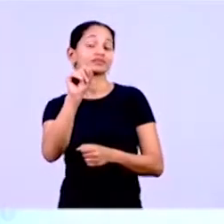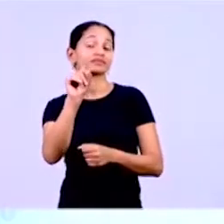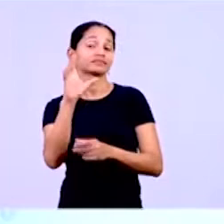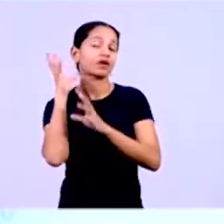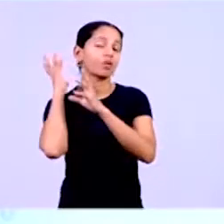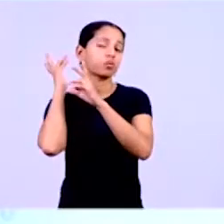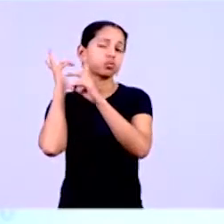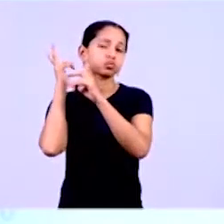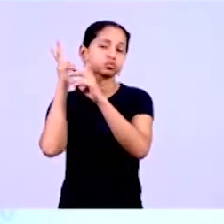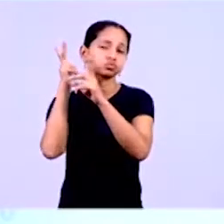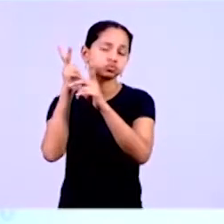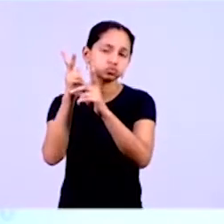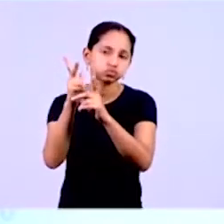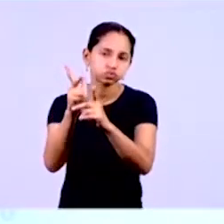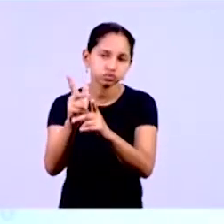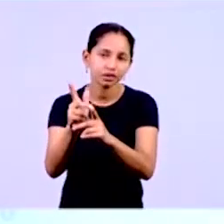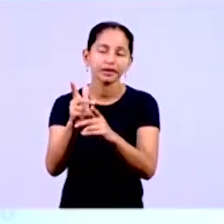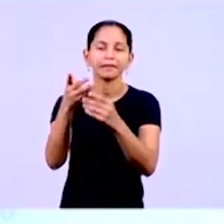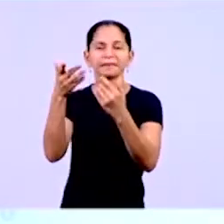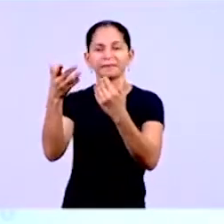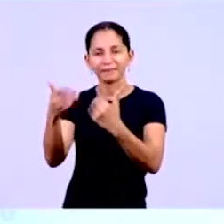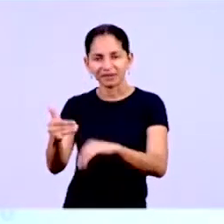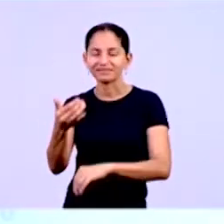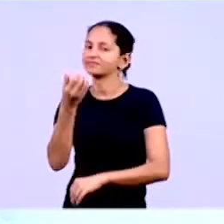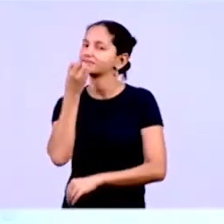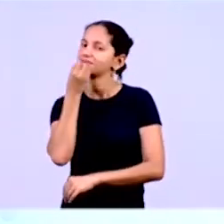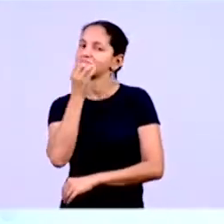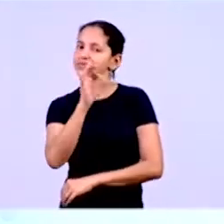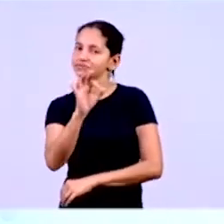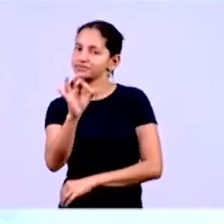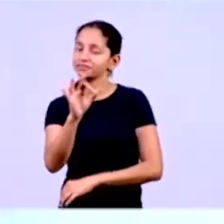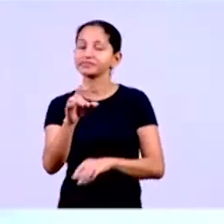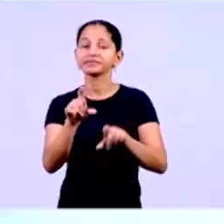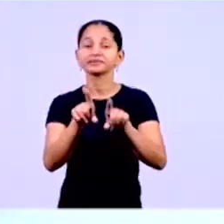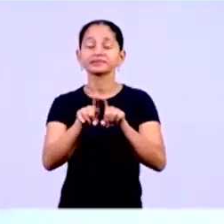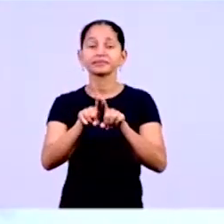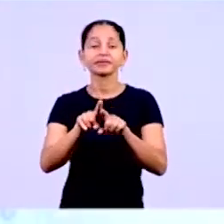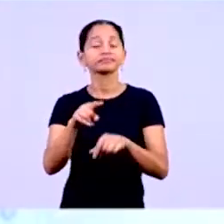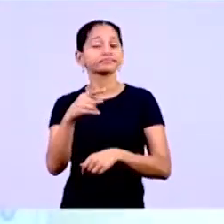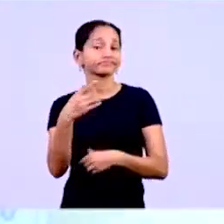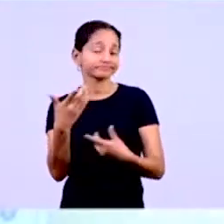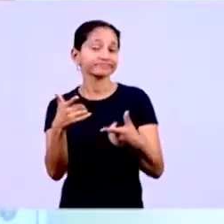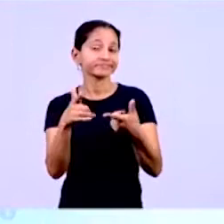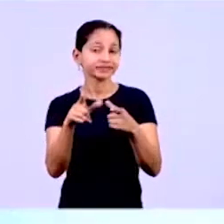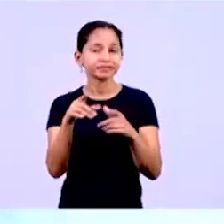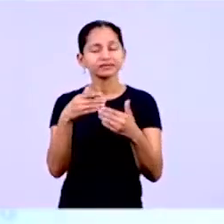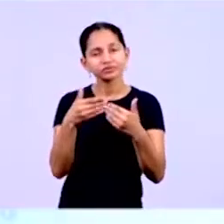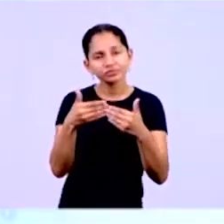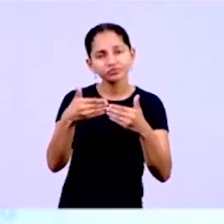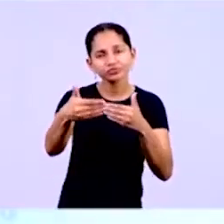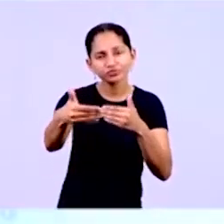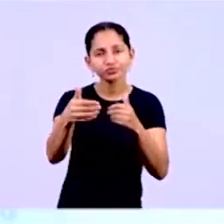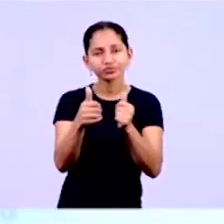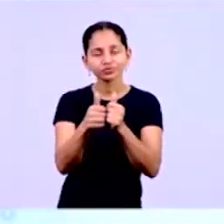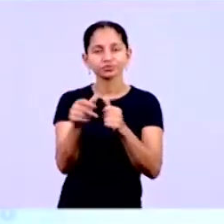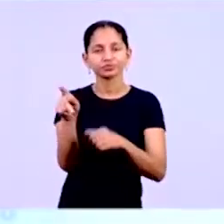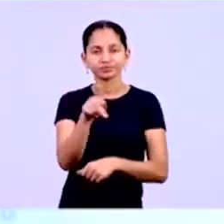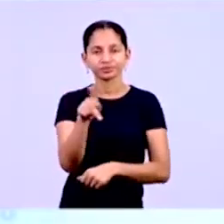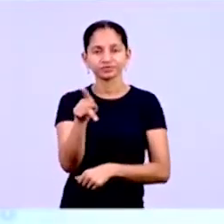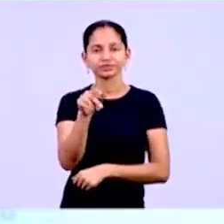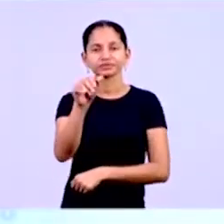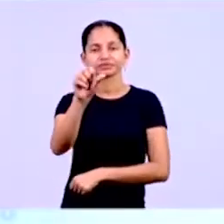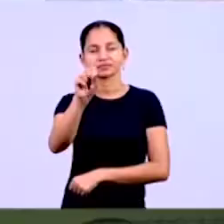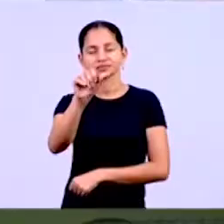mega revisão para a nossa provinha, que está muito boa para vocês. Como você já deve estar acompanhando, a professora Sara é minha